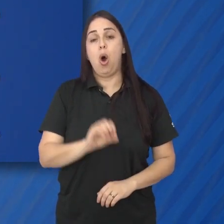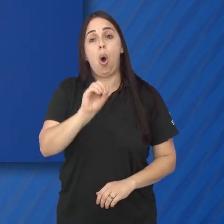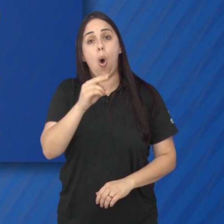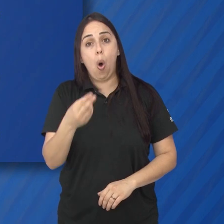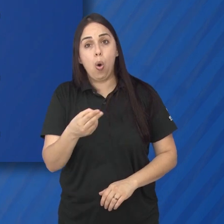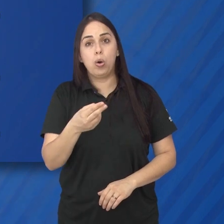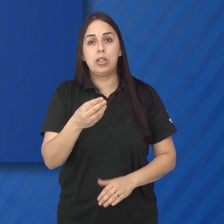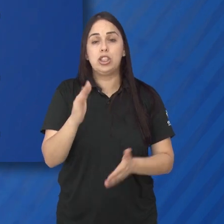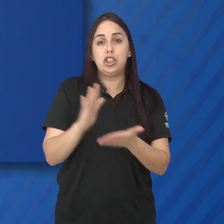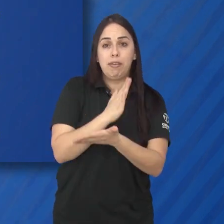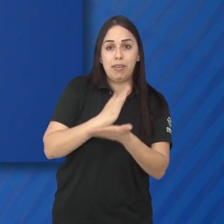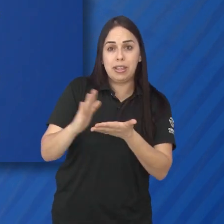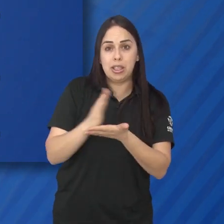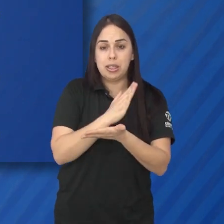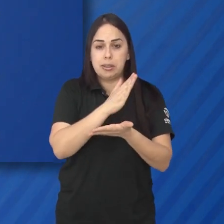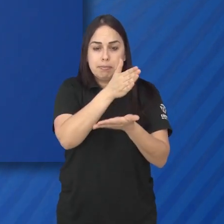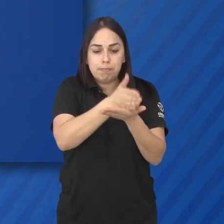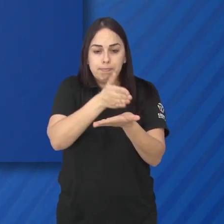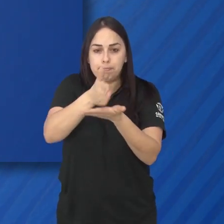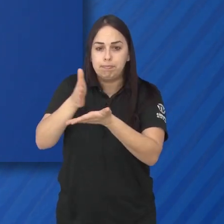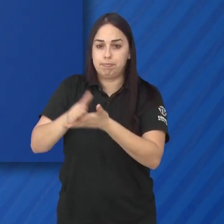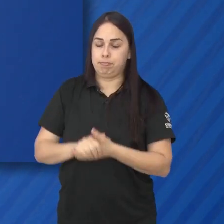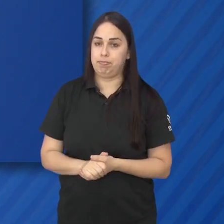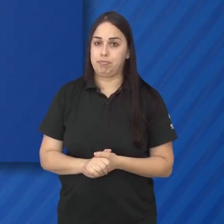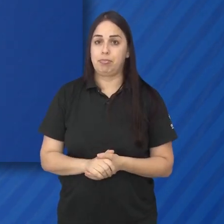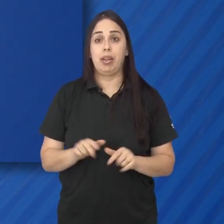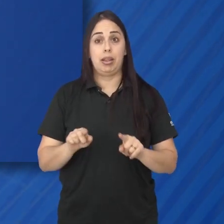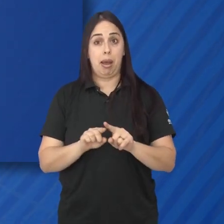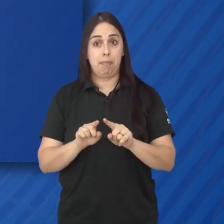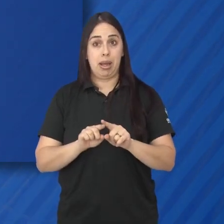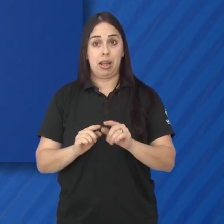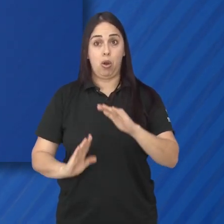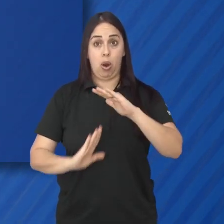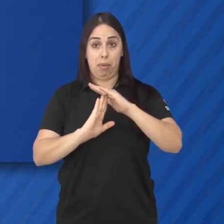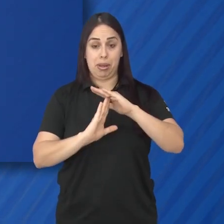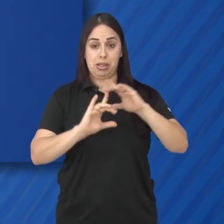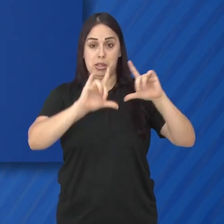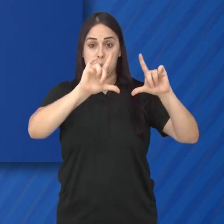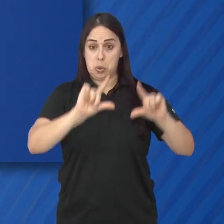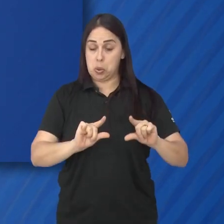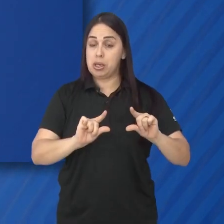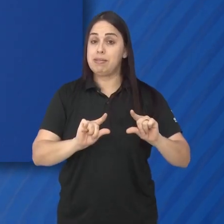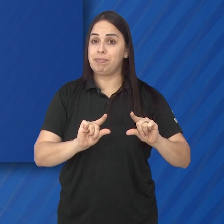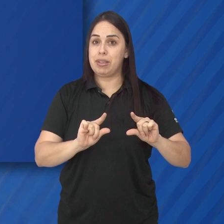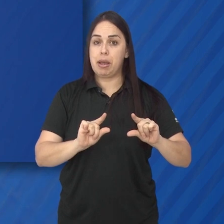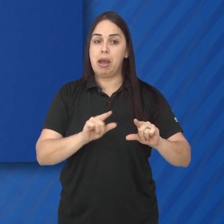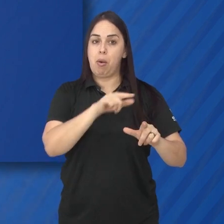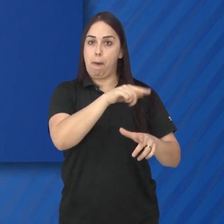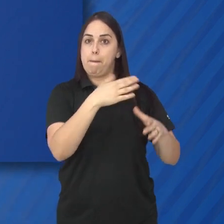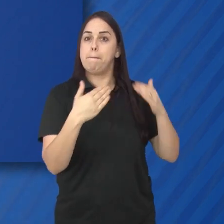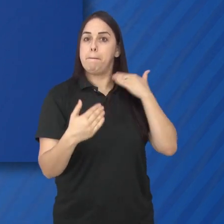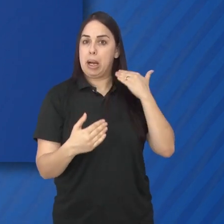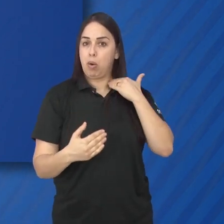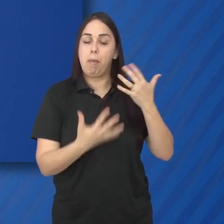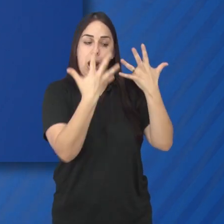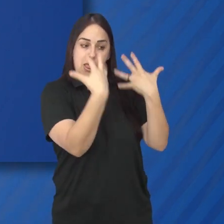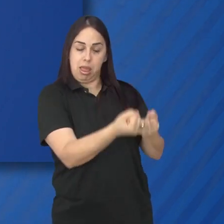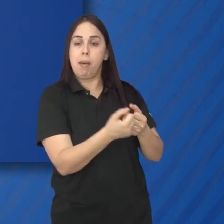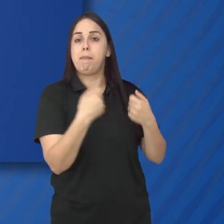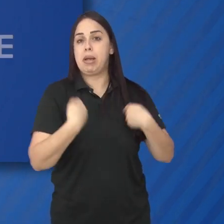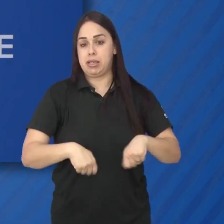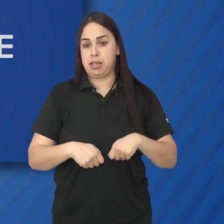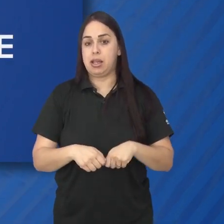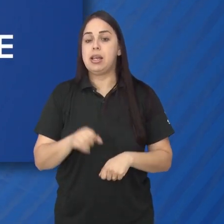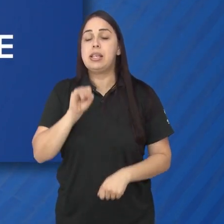10 no valor de 500, por exemplo. Os pedidos de diminuição de limites deverão ser aceitos imediatamente pelos